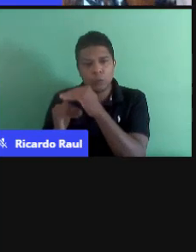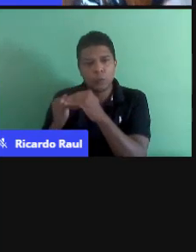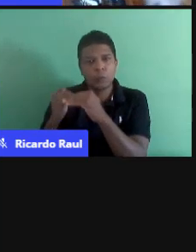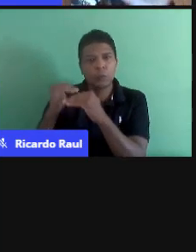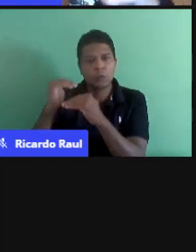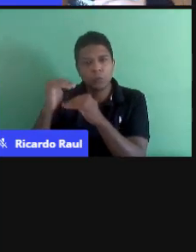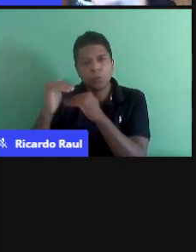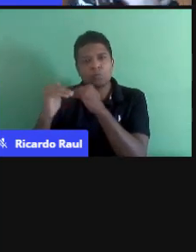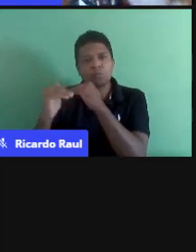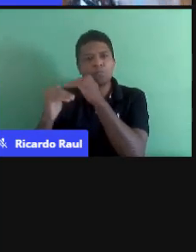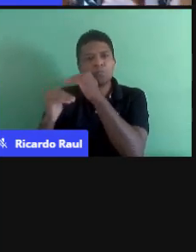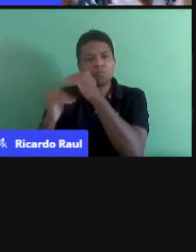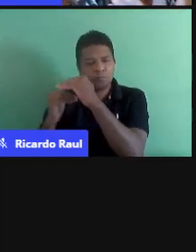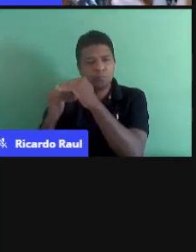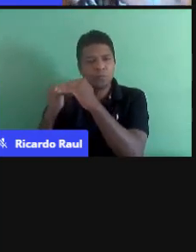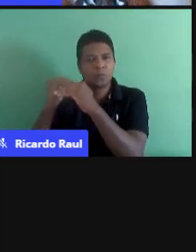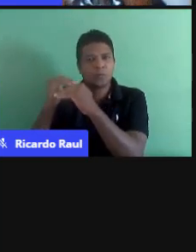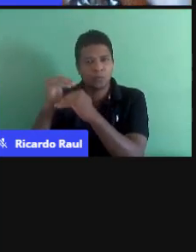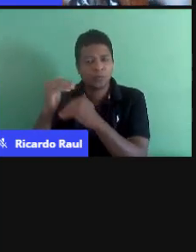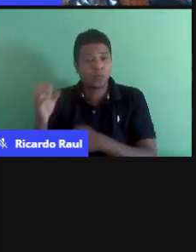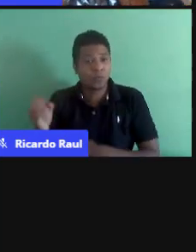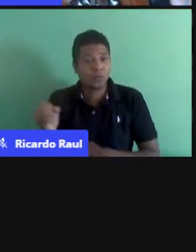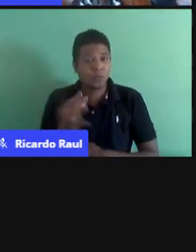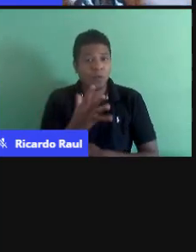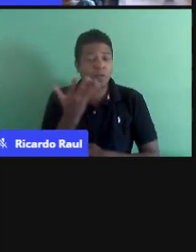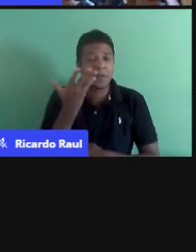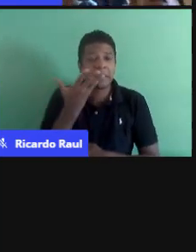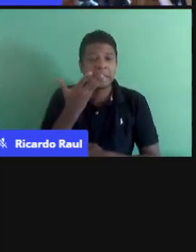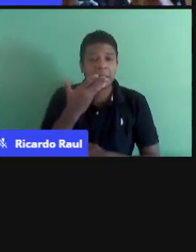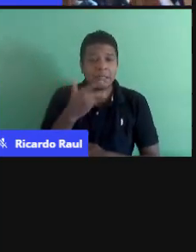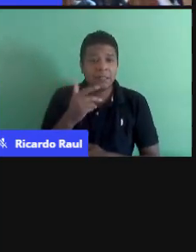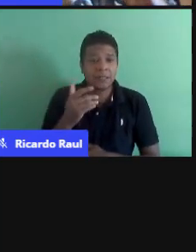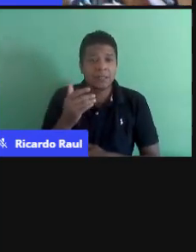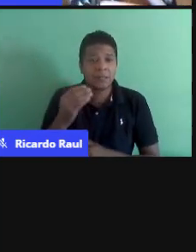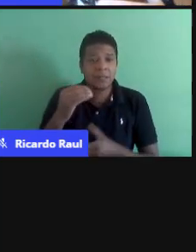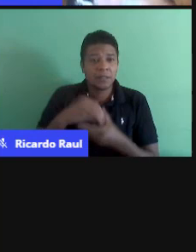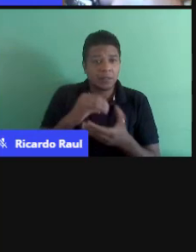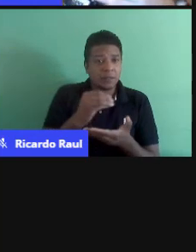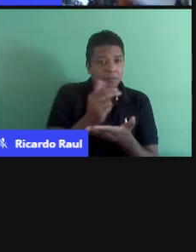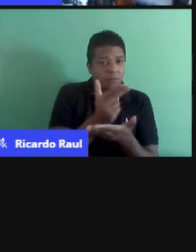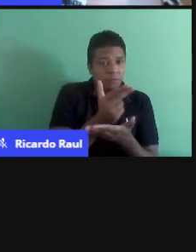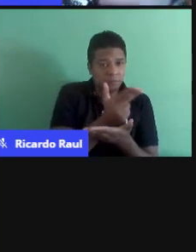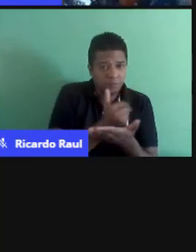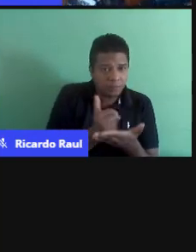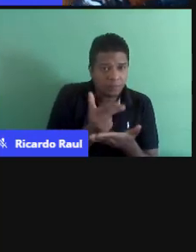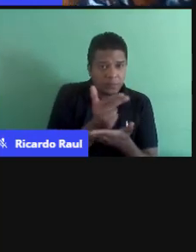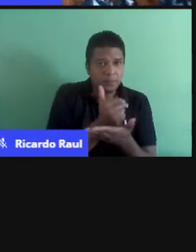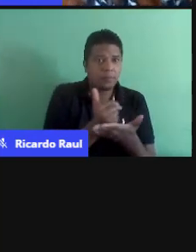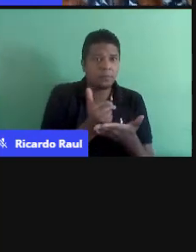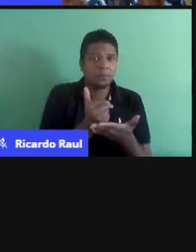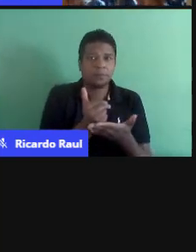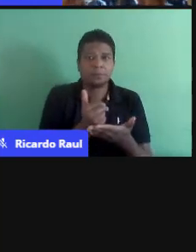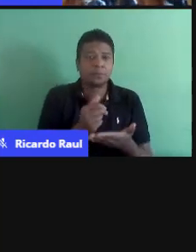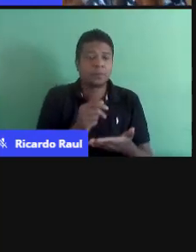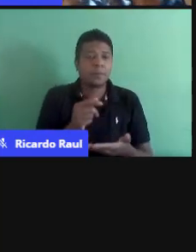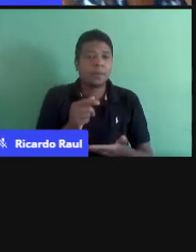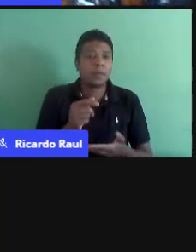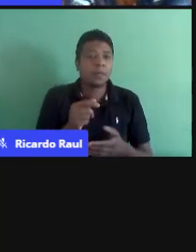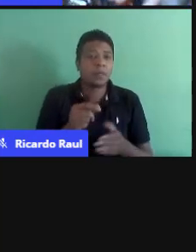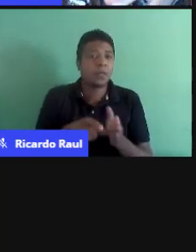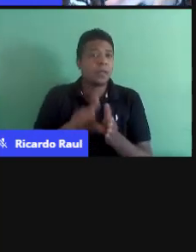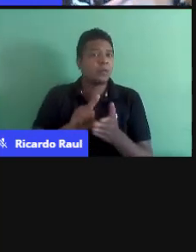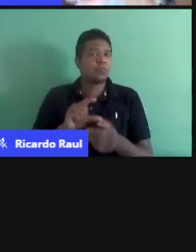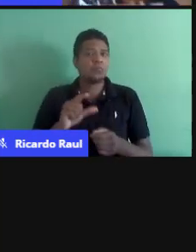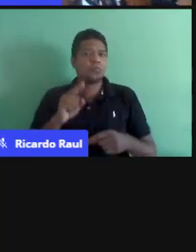ou seja, os elementos novos que a criança vai colocando ali nos seus desenhos. Quer dizer, elementos que não existiam antes,